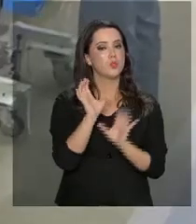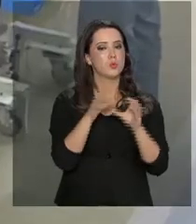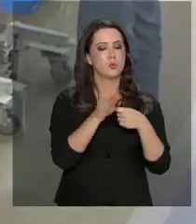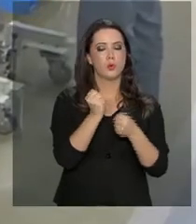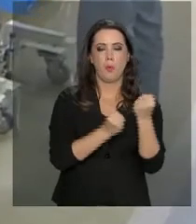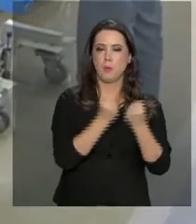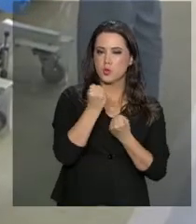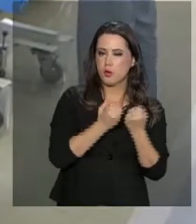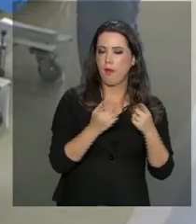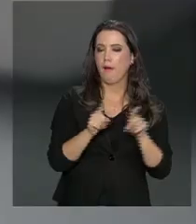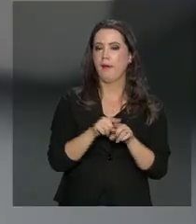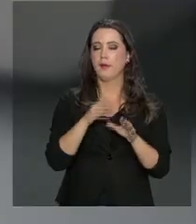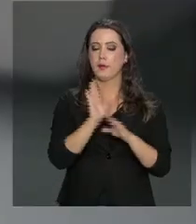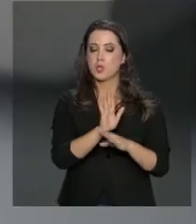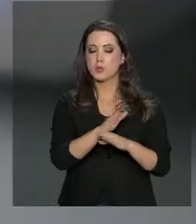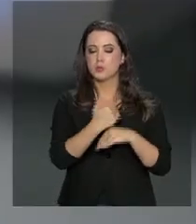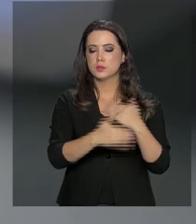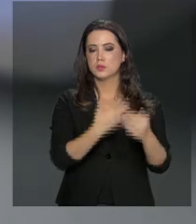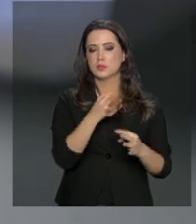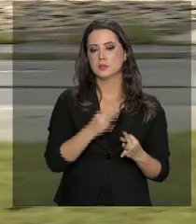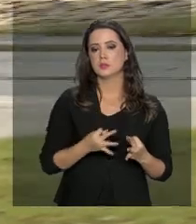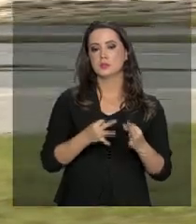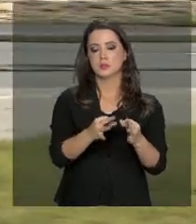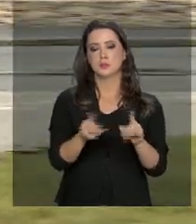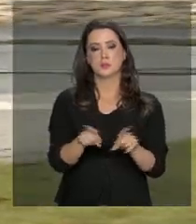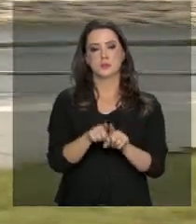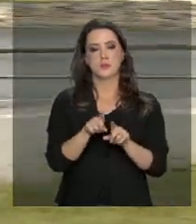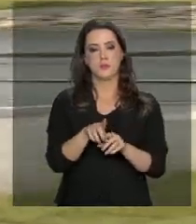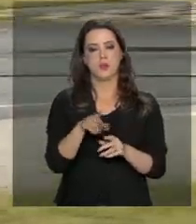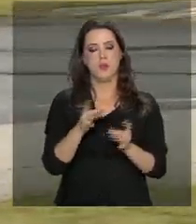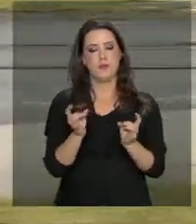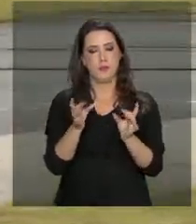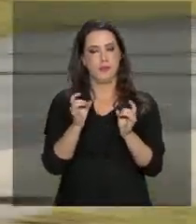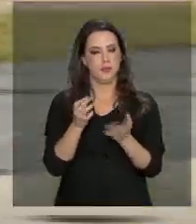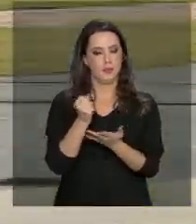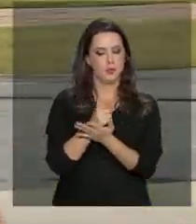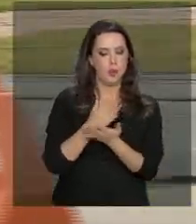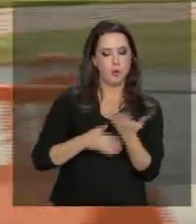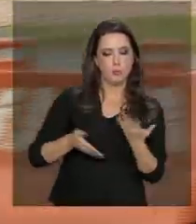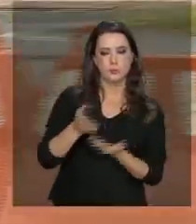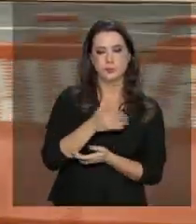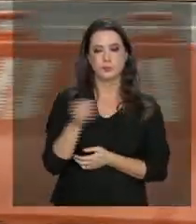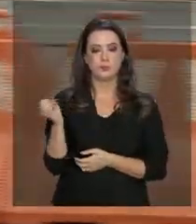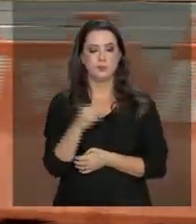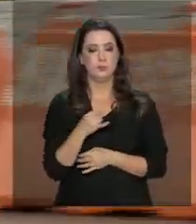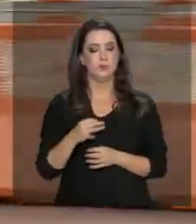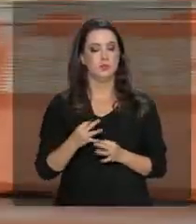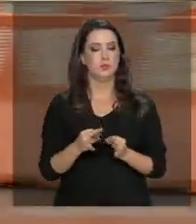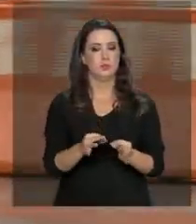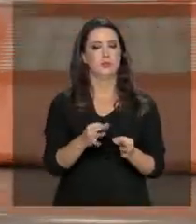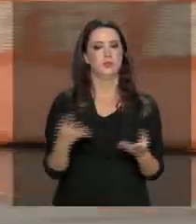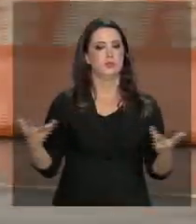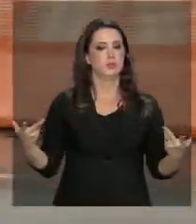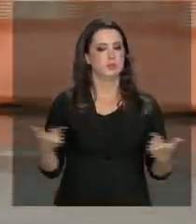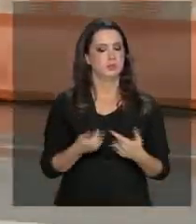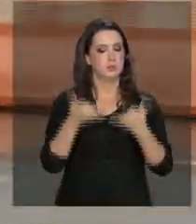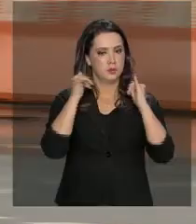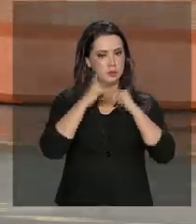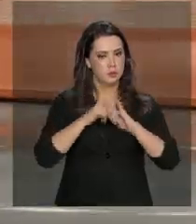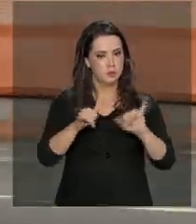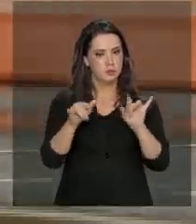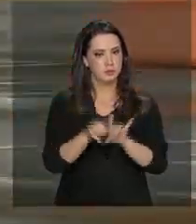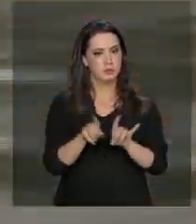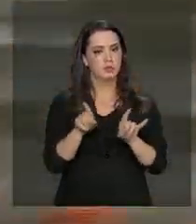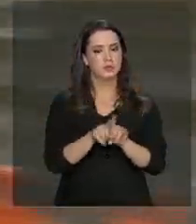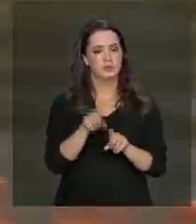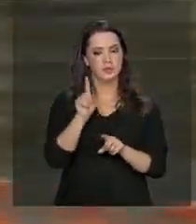apoia o desenvolvimento tecnológico a competitividade inovação eficiência energética ea